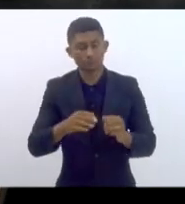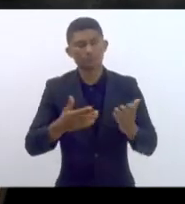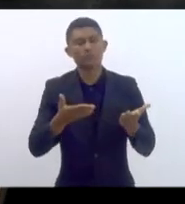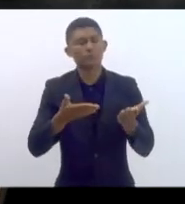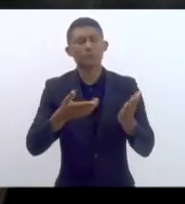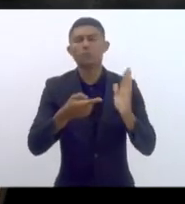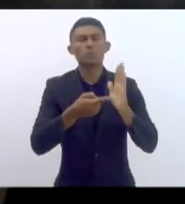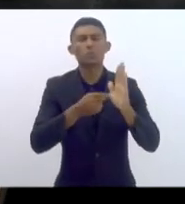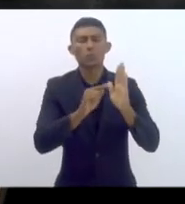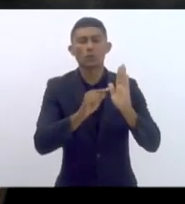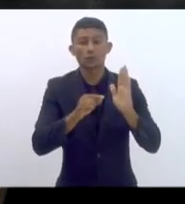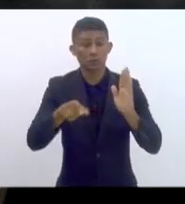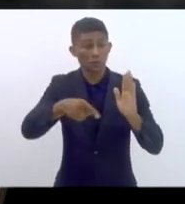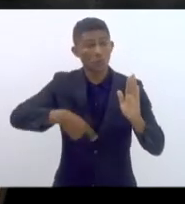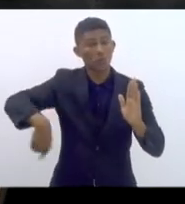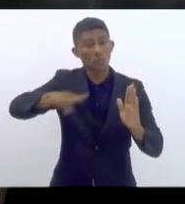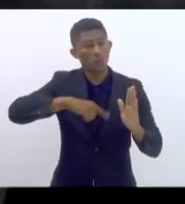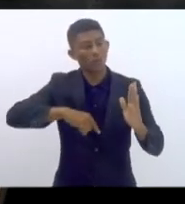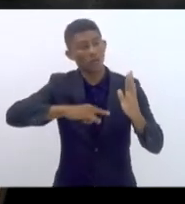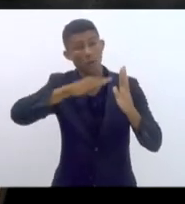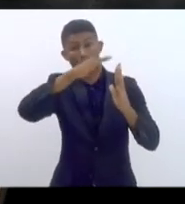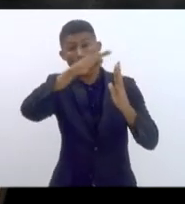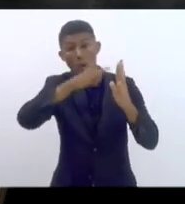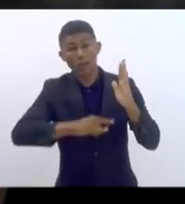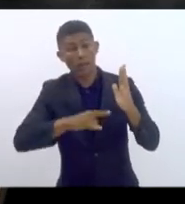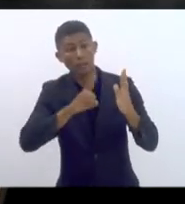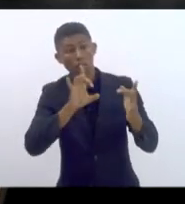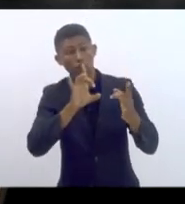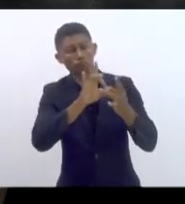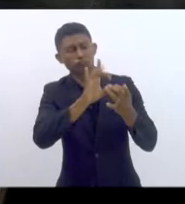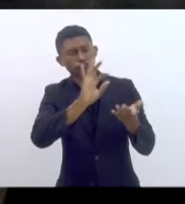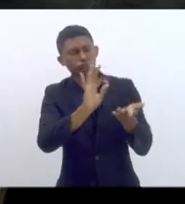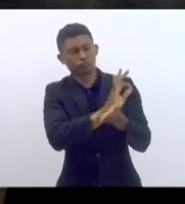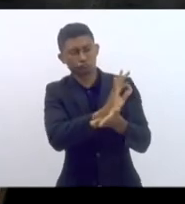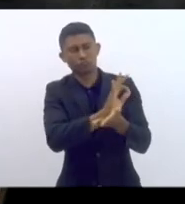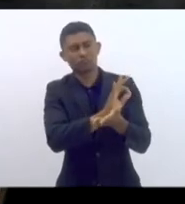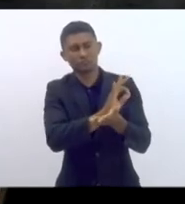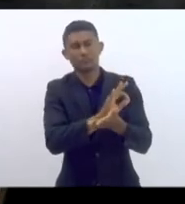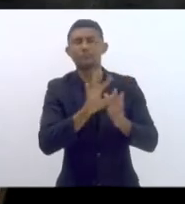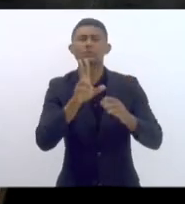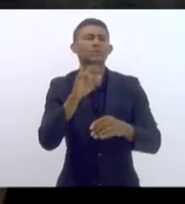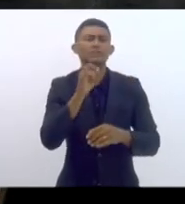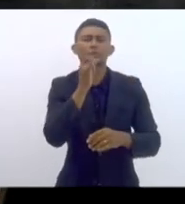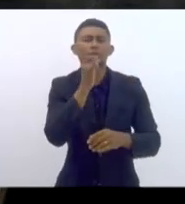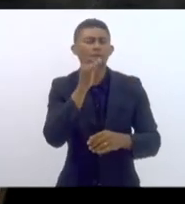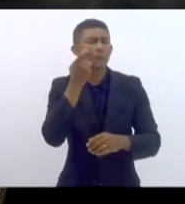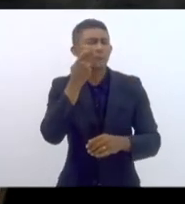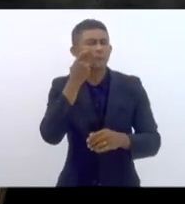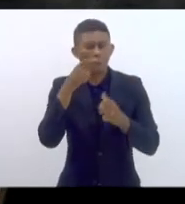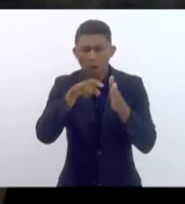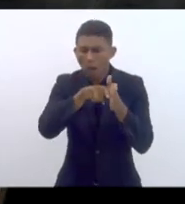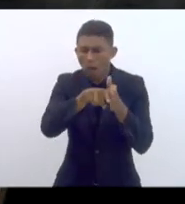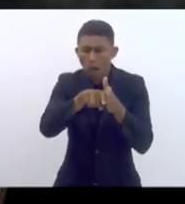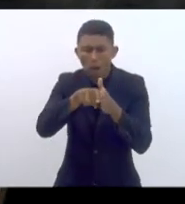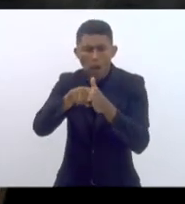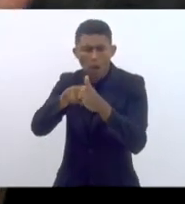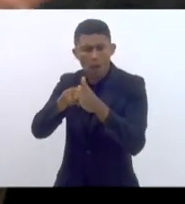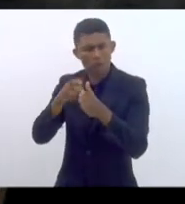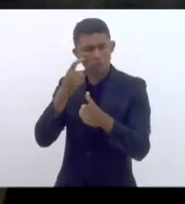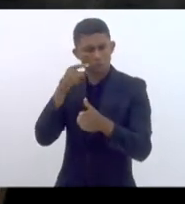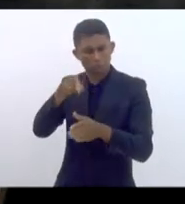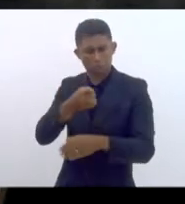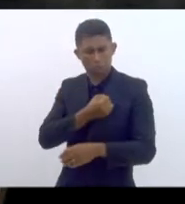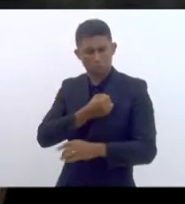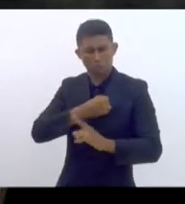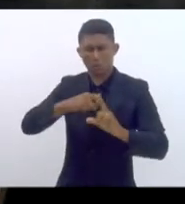gente teria com a União. Tá? Então, se a gente for analisar os números, talvez haja uma dúvida já de início, porque não vai